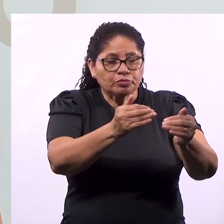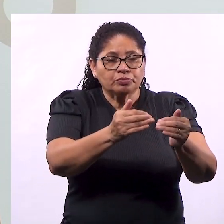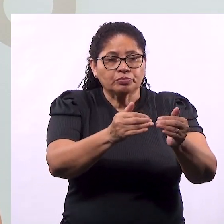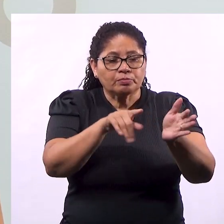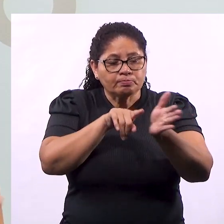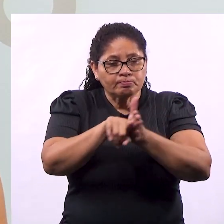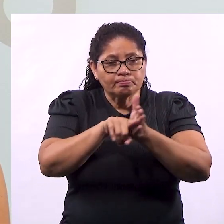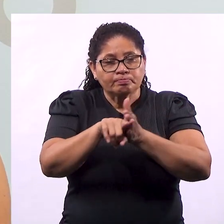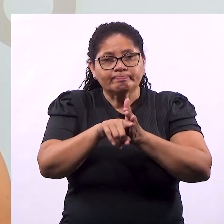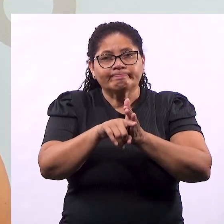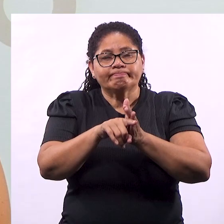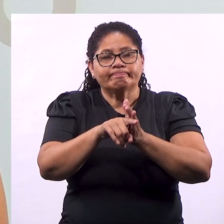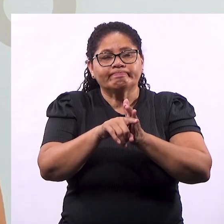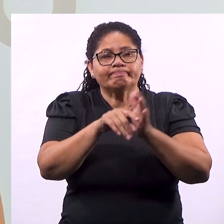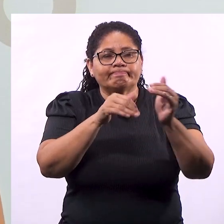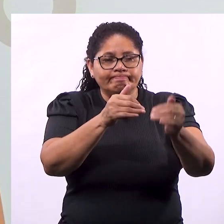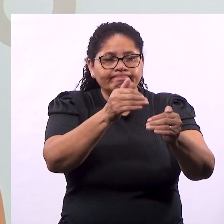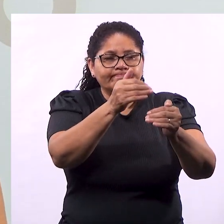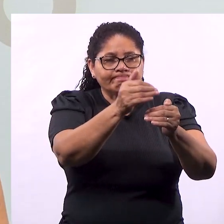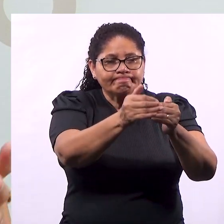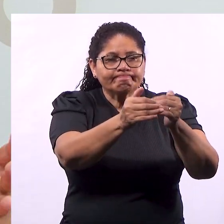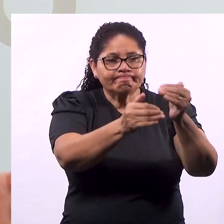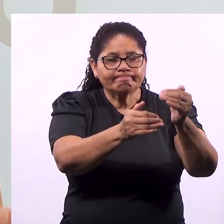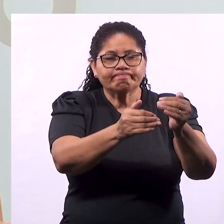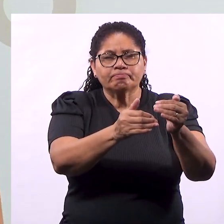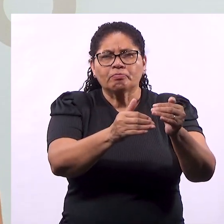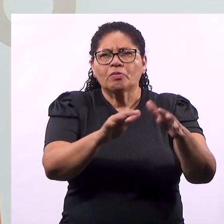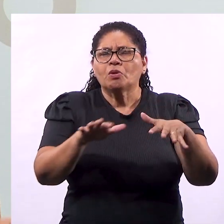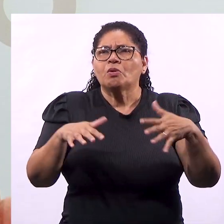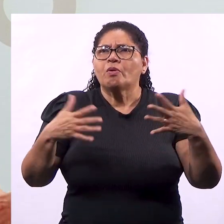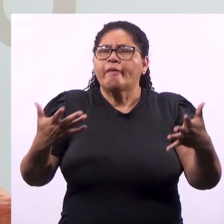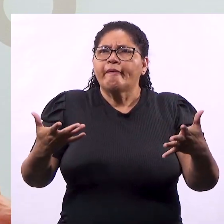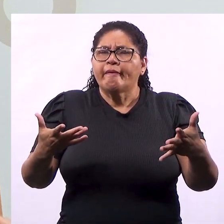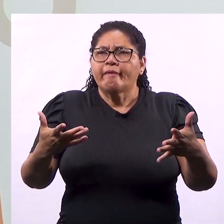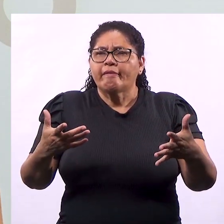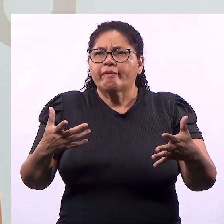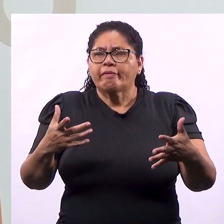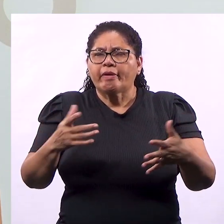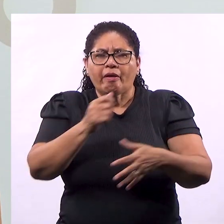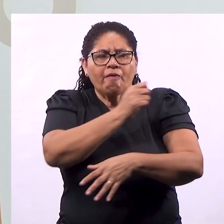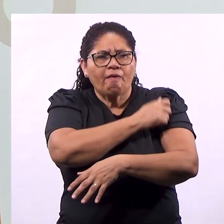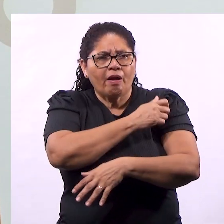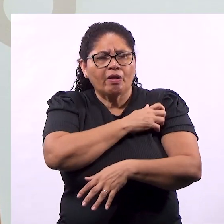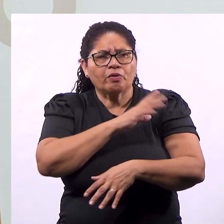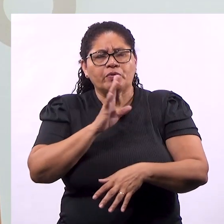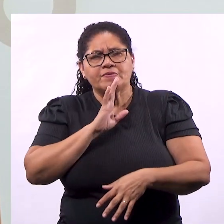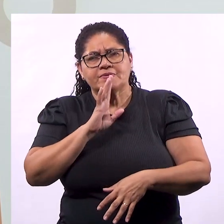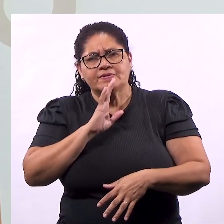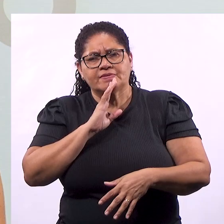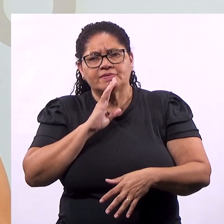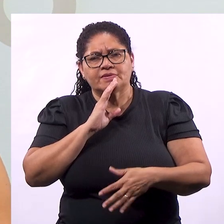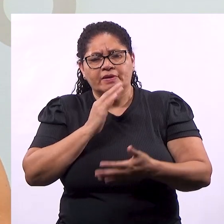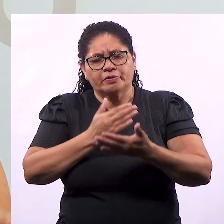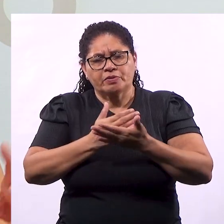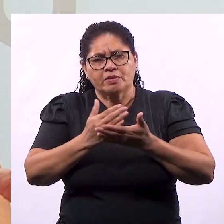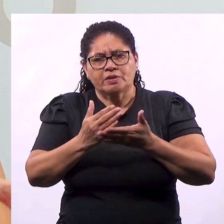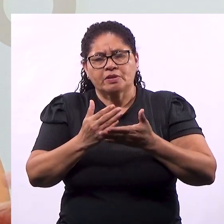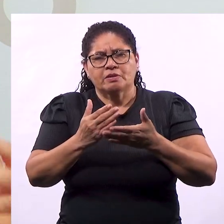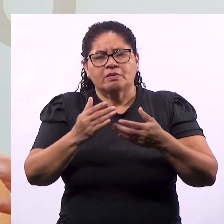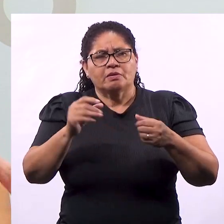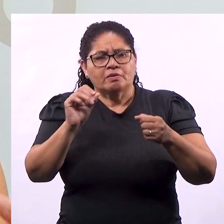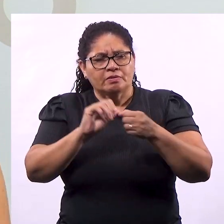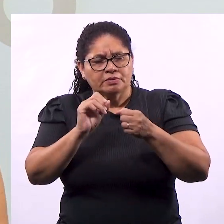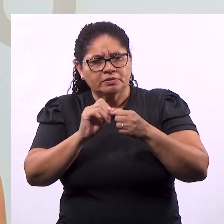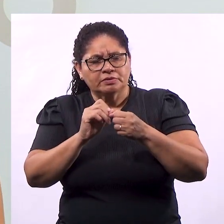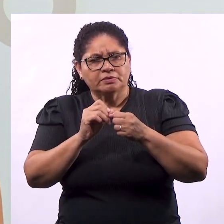processo para diagnosticar o processo então o que que quais eram os conhecimentos prévios dos meus alunos quando a gente começa